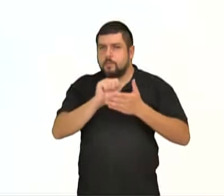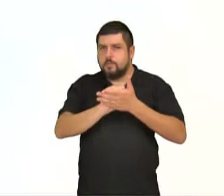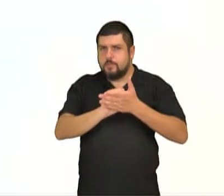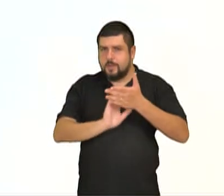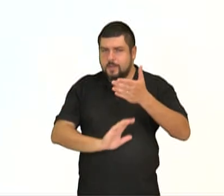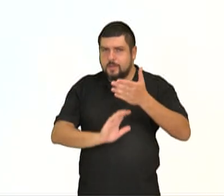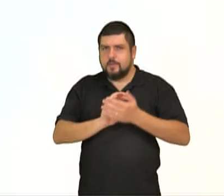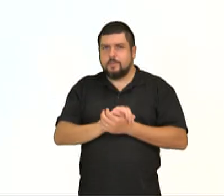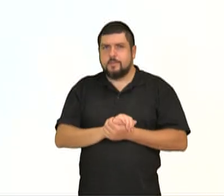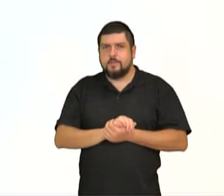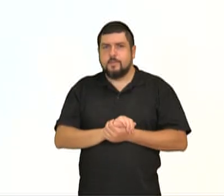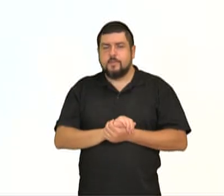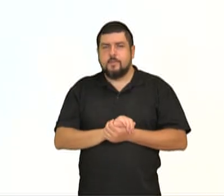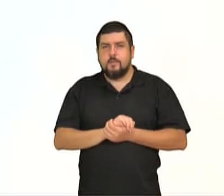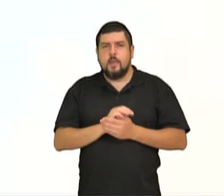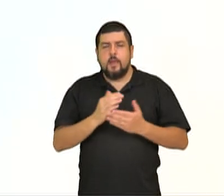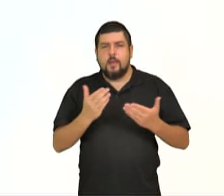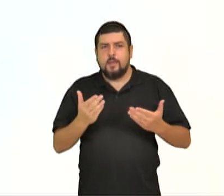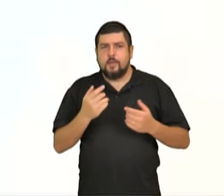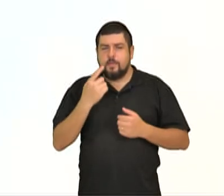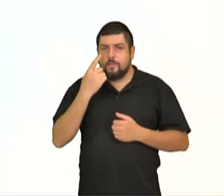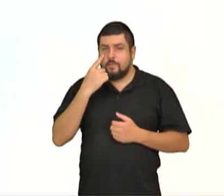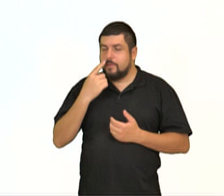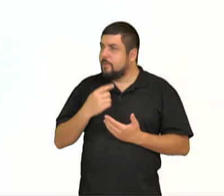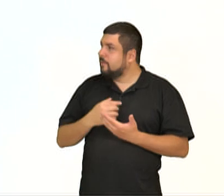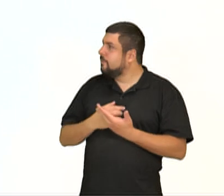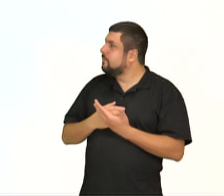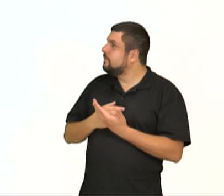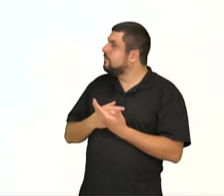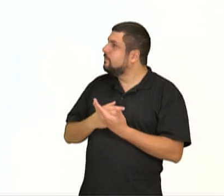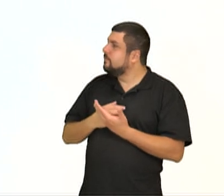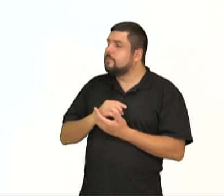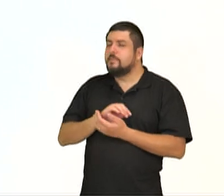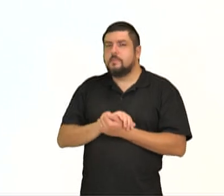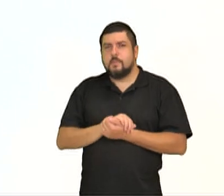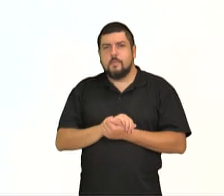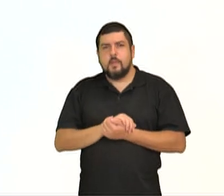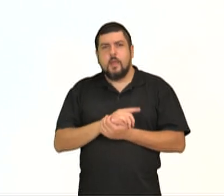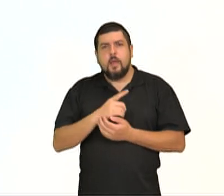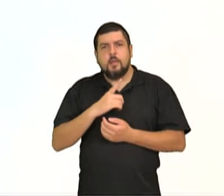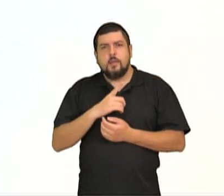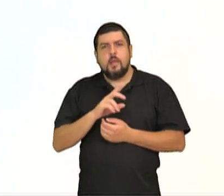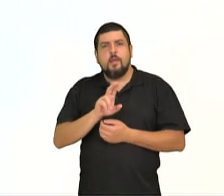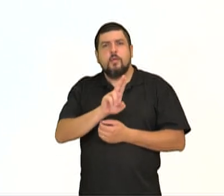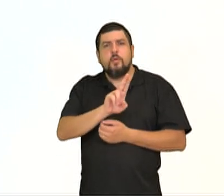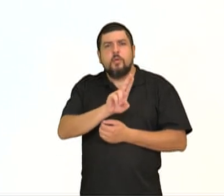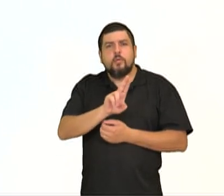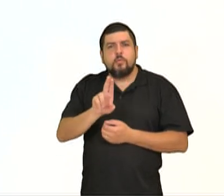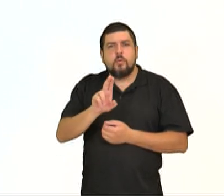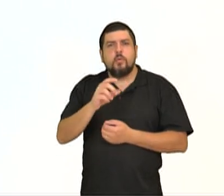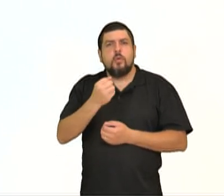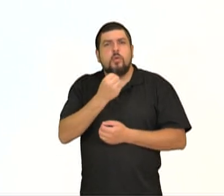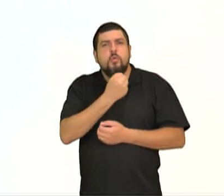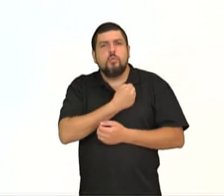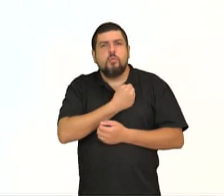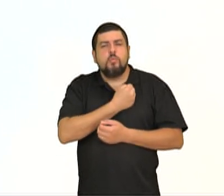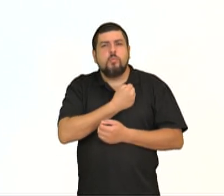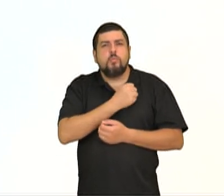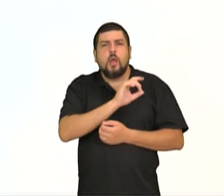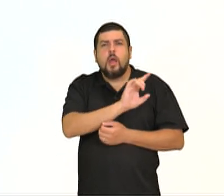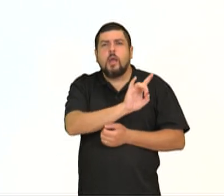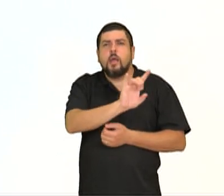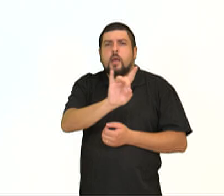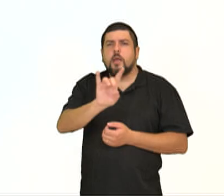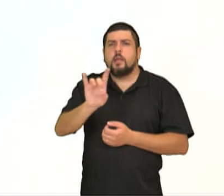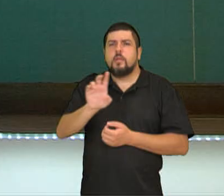exercício. Então, nós temos aqui uma ilustração com 5 números indicando estruturas do sistema respiratório. Então,